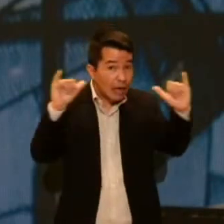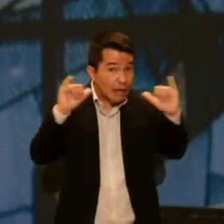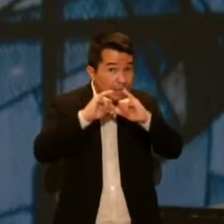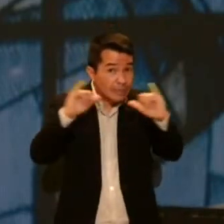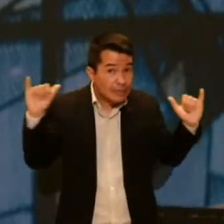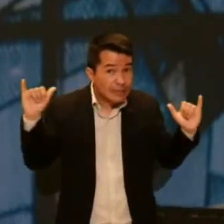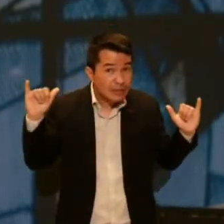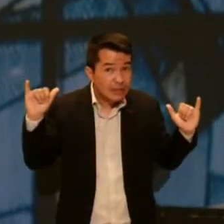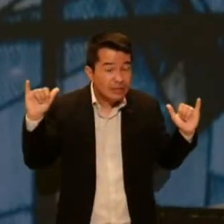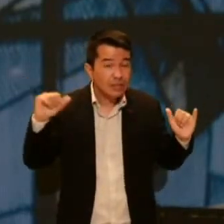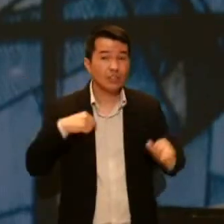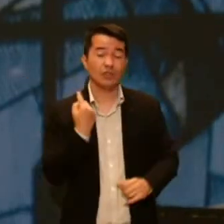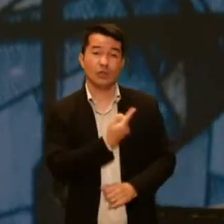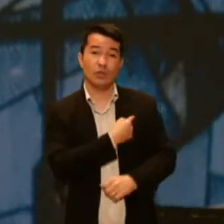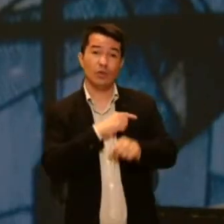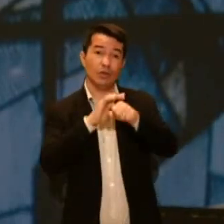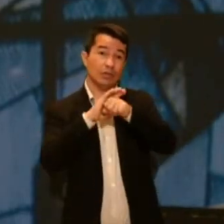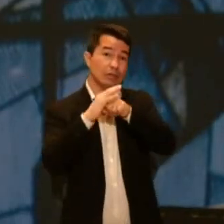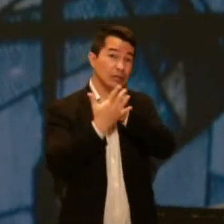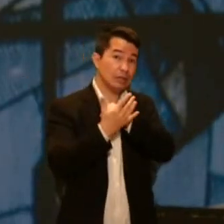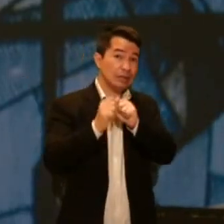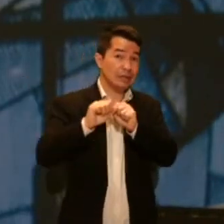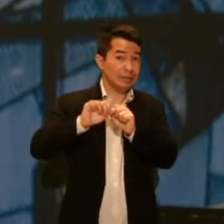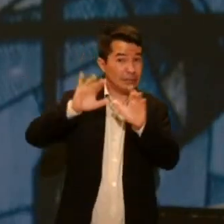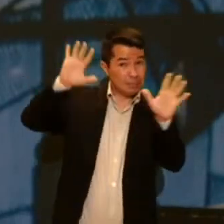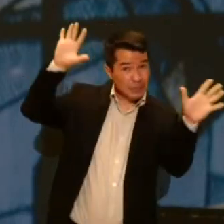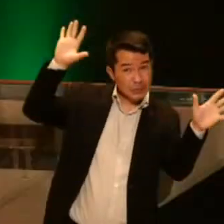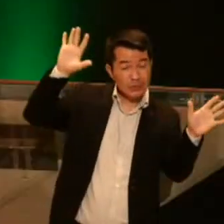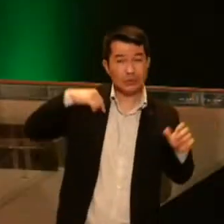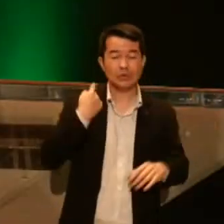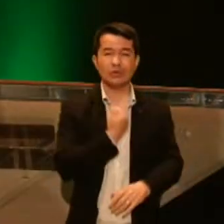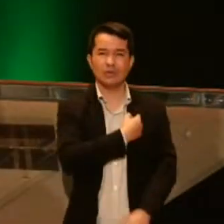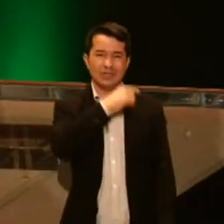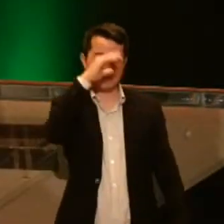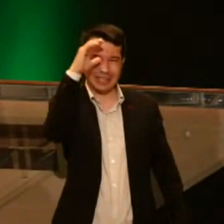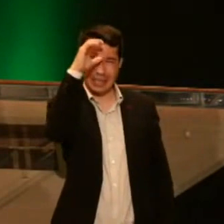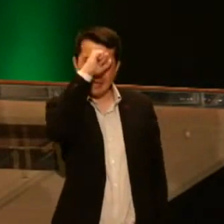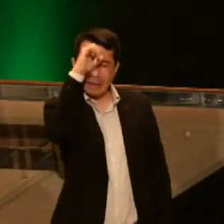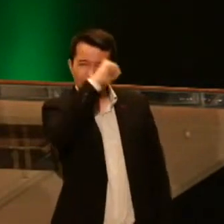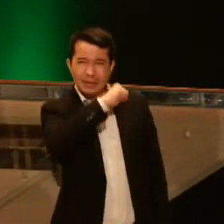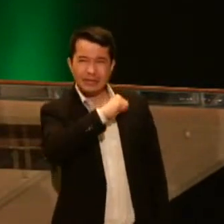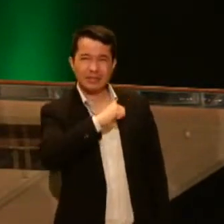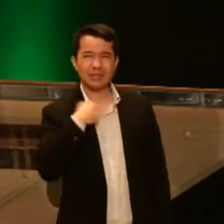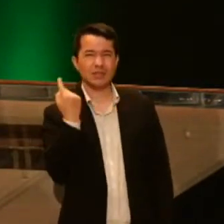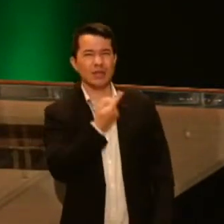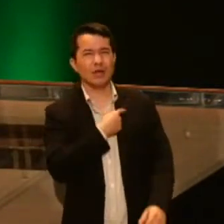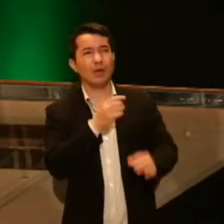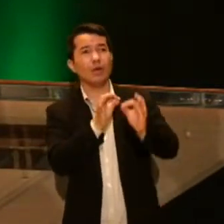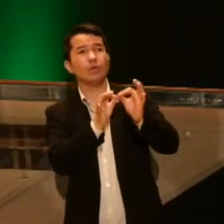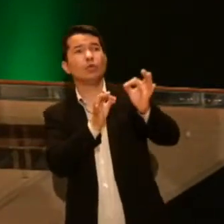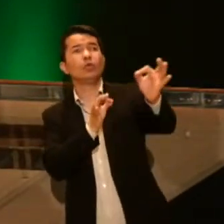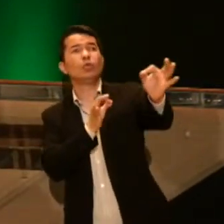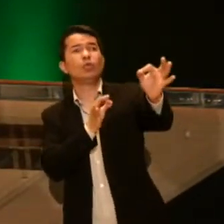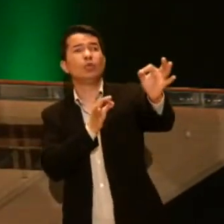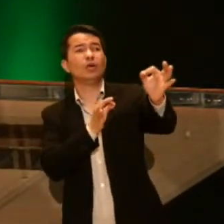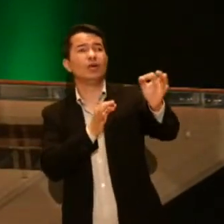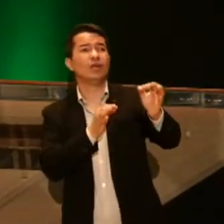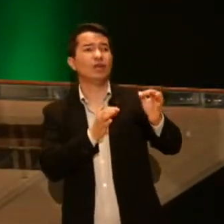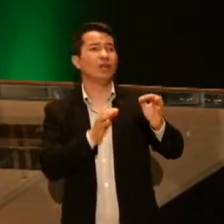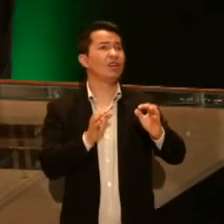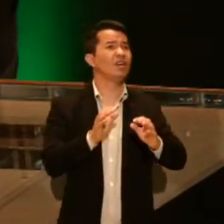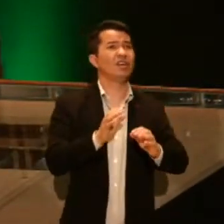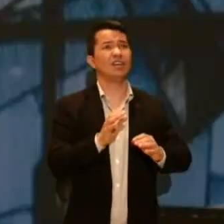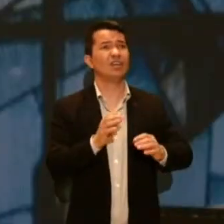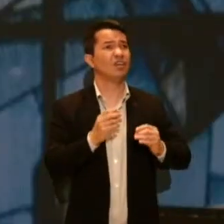vai ter que aprender que a distância não é medida por metros ou quilômetros, mas